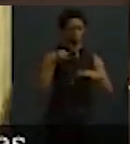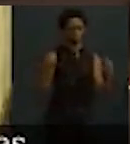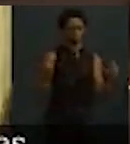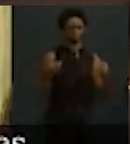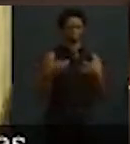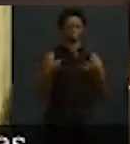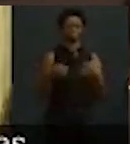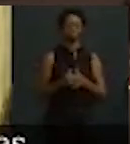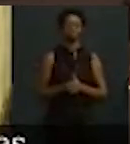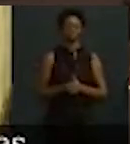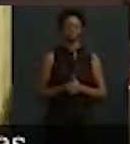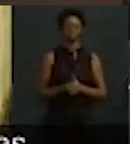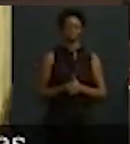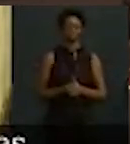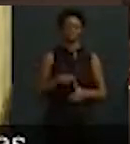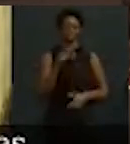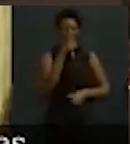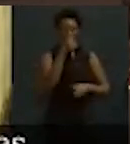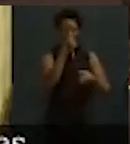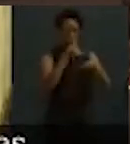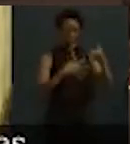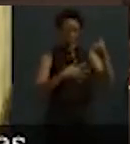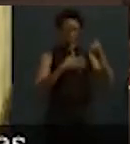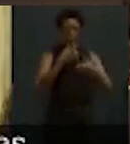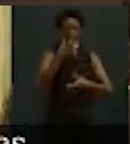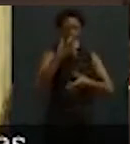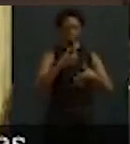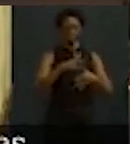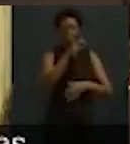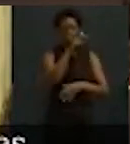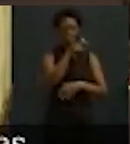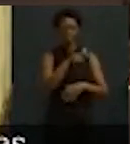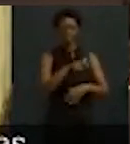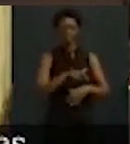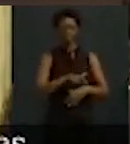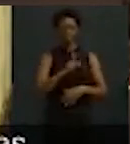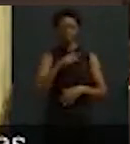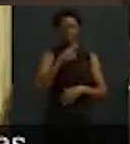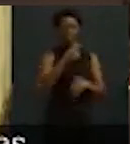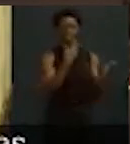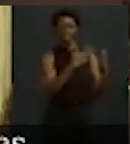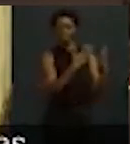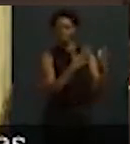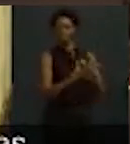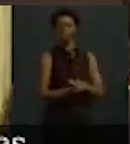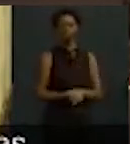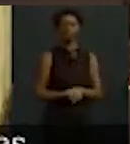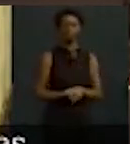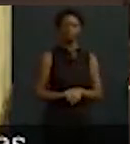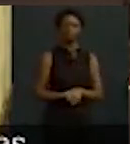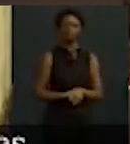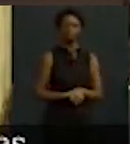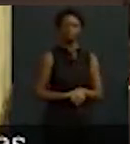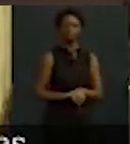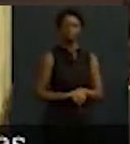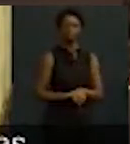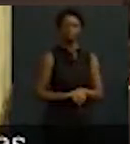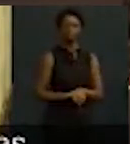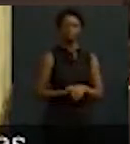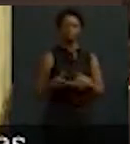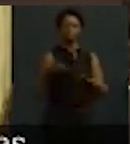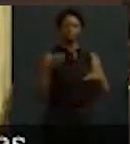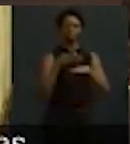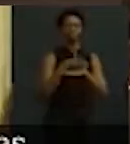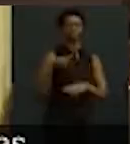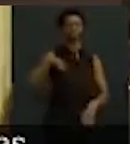são adjetivos que descrevem a personalidade do nosso próximo homenageado. Ingressou no